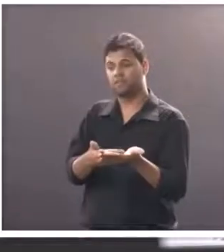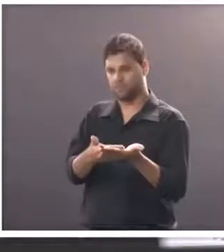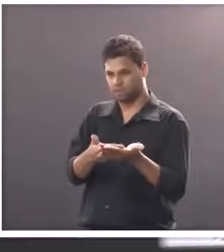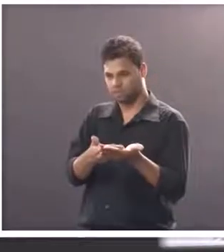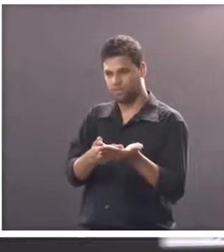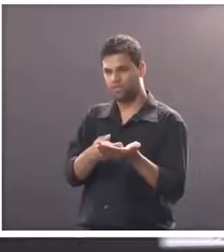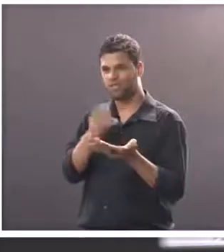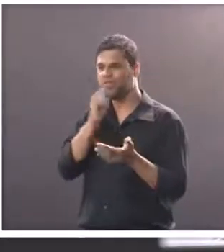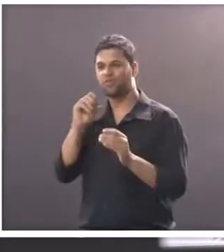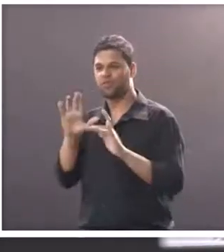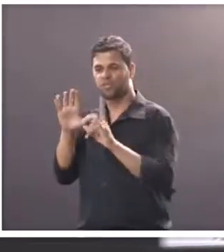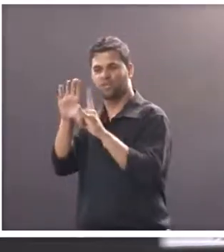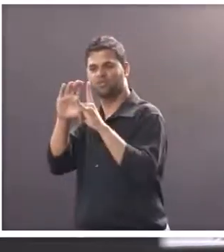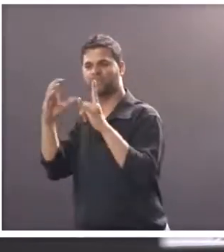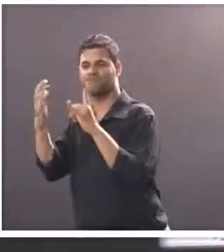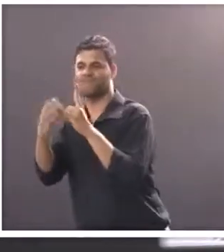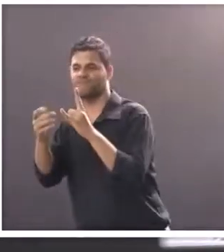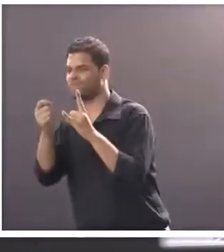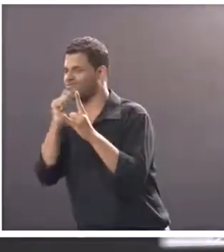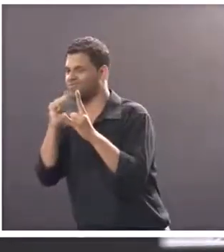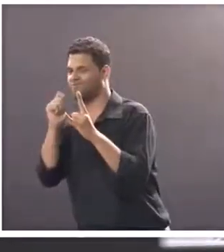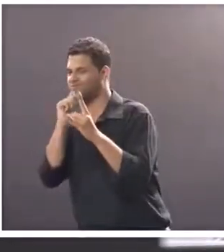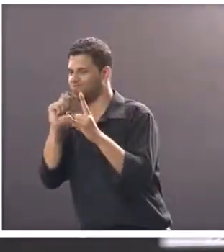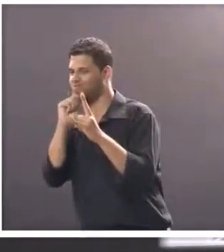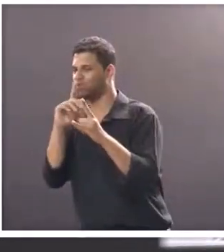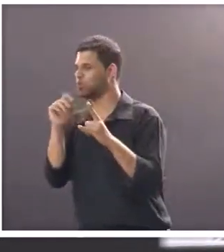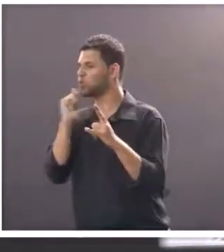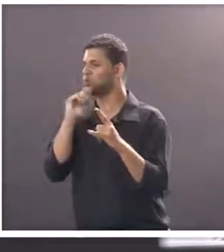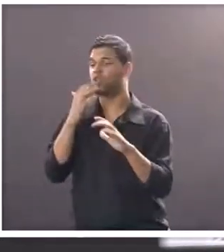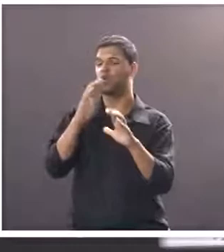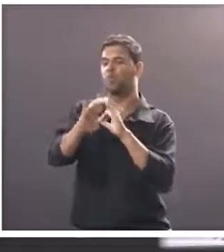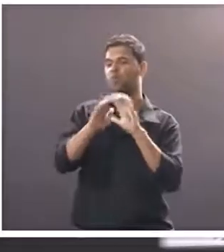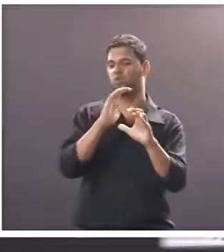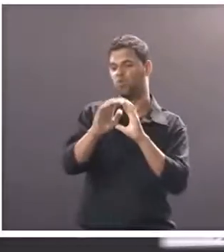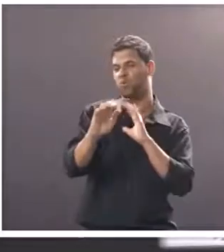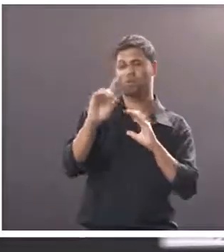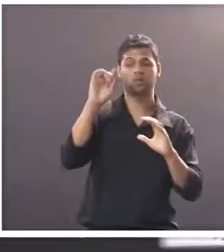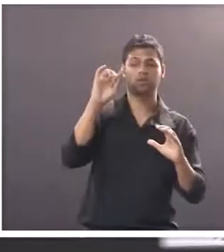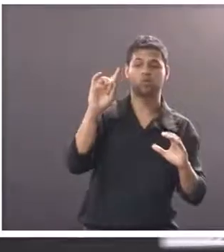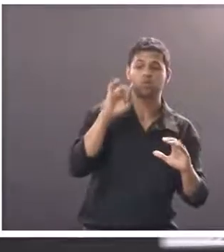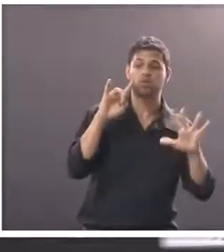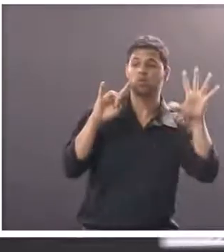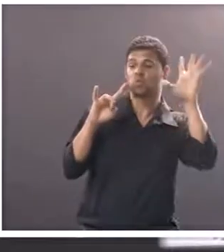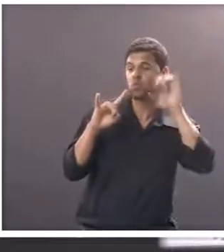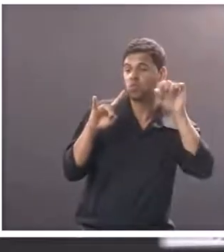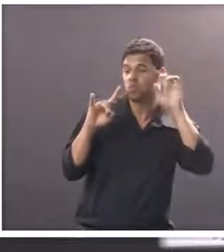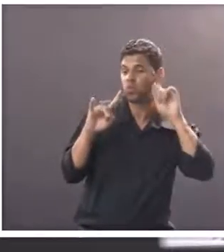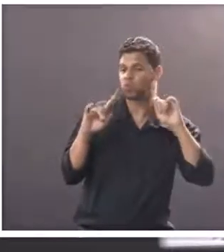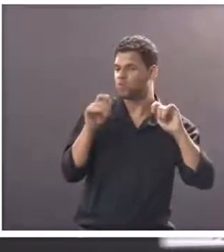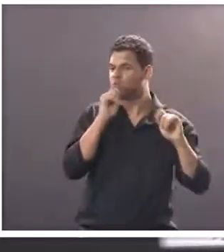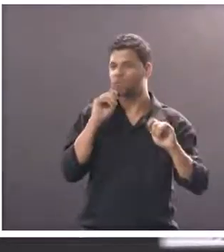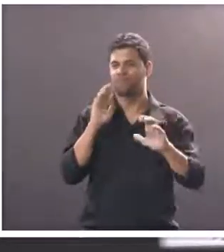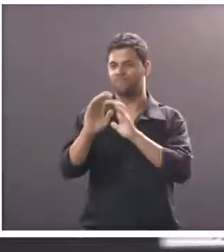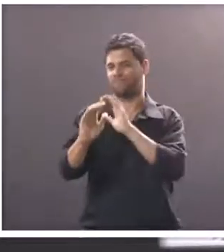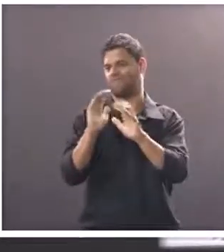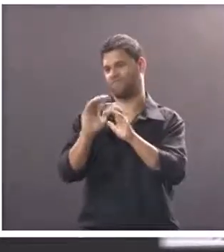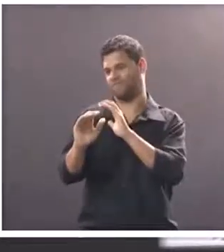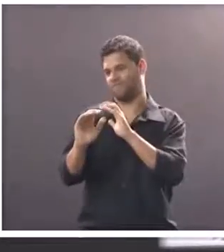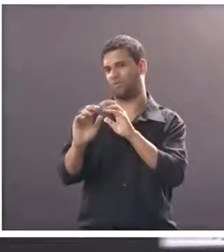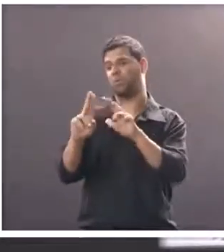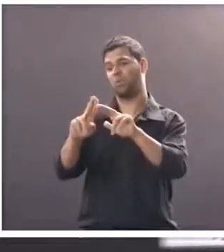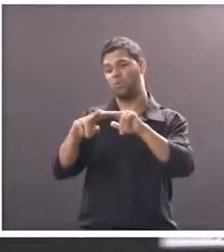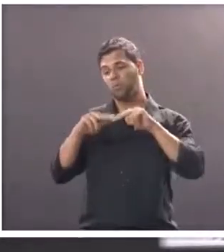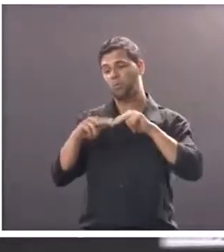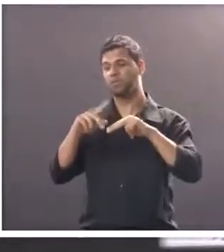não haveria o congresso, não haveria a comunicação entre duas entidades, entre dois grupos que